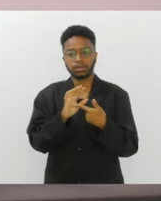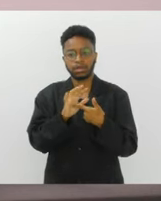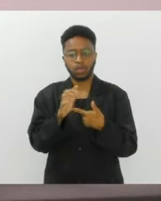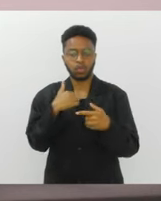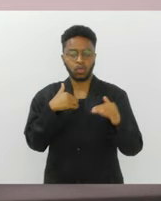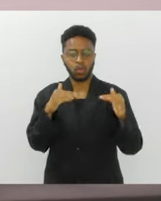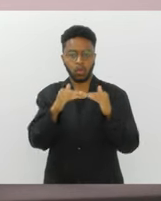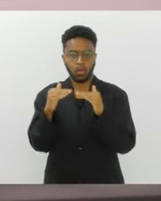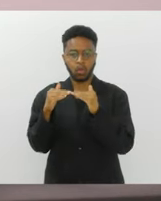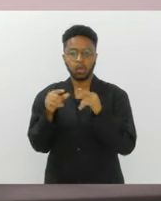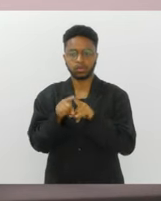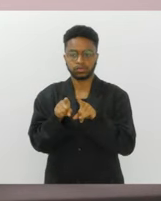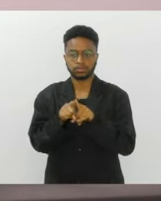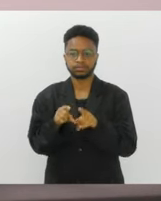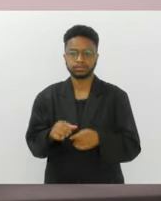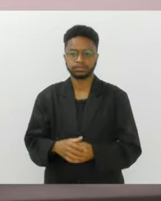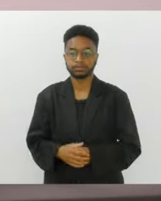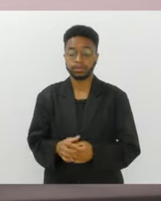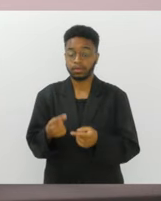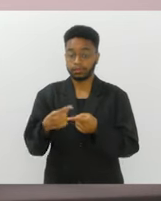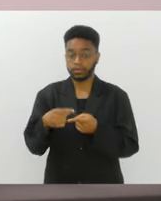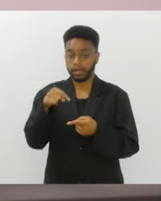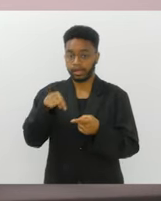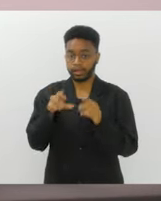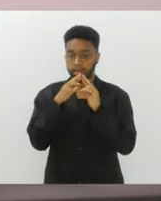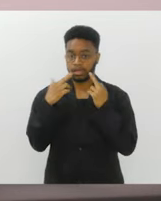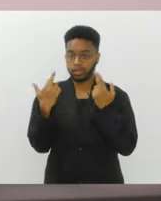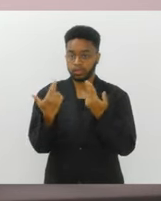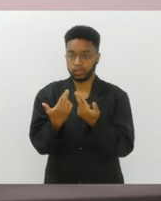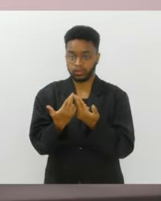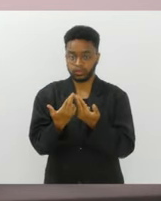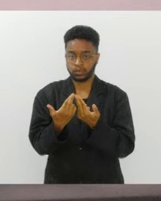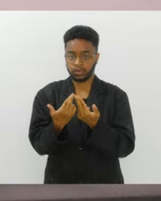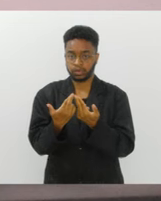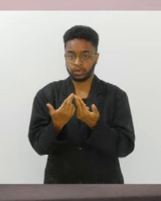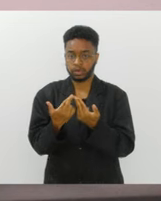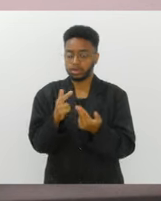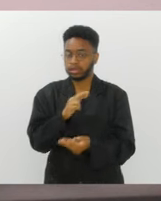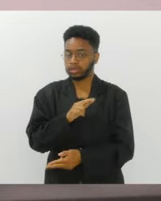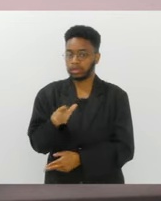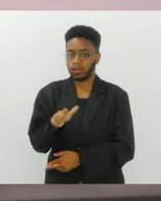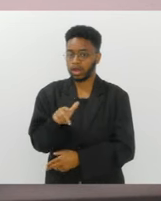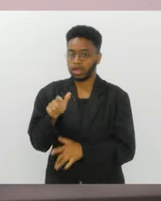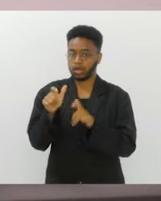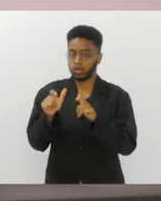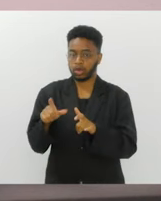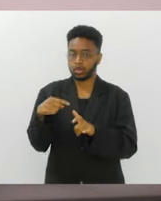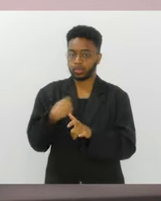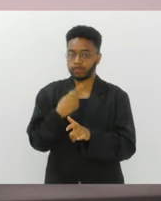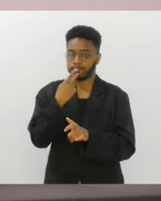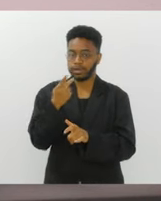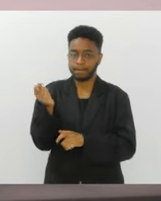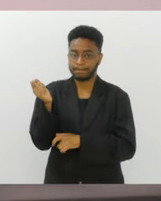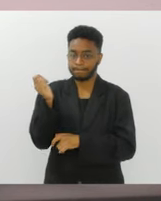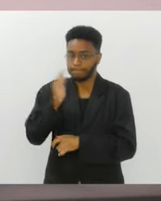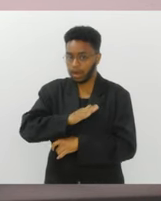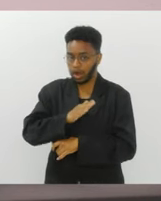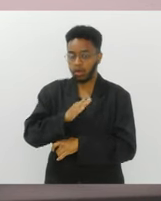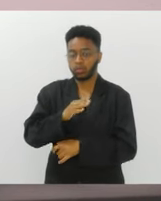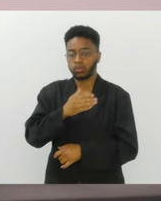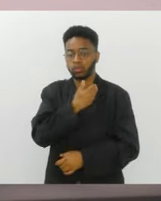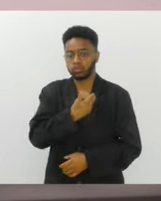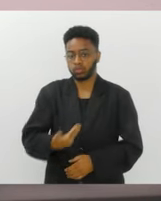também. Essa audiência pública não deve ser palco para a gente falar mal do governo do Estado, muito pelo